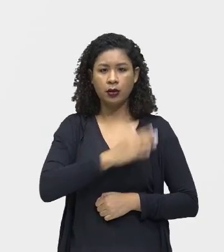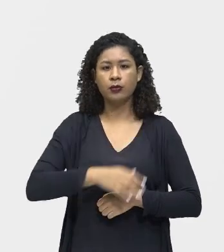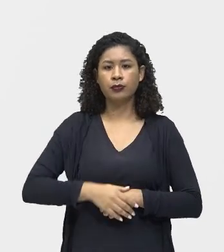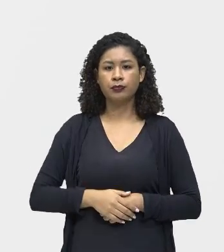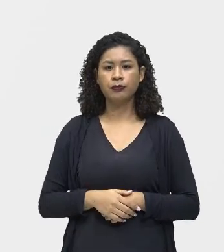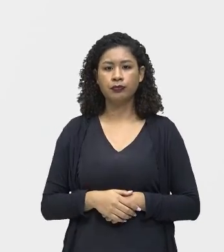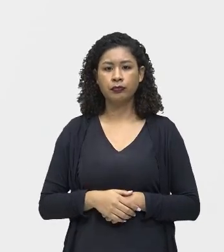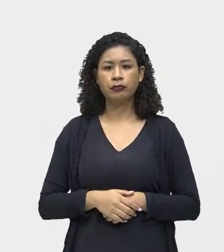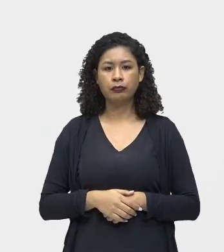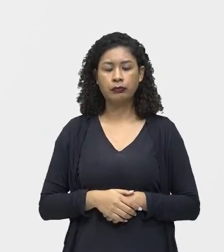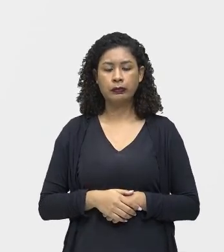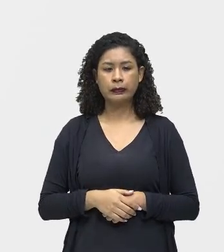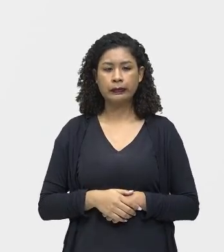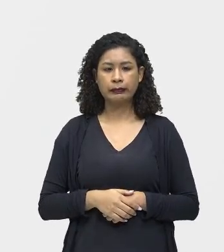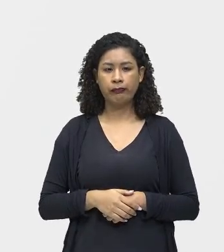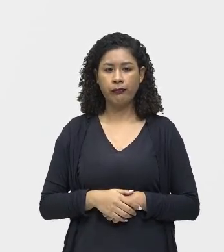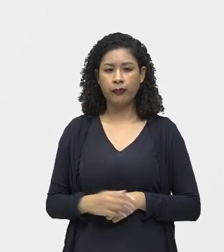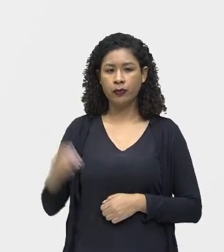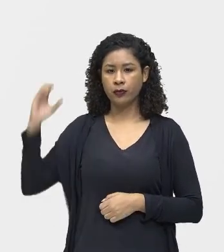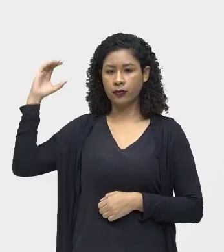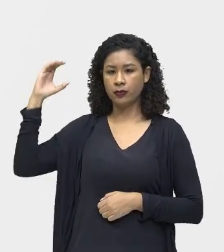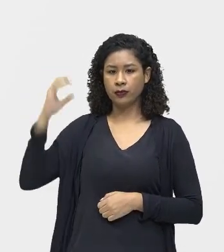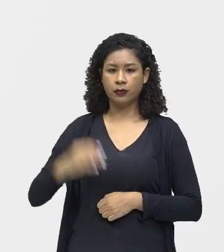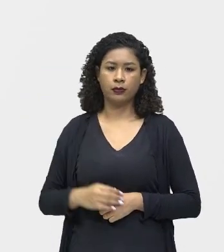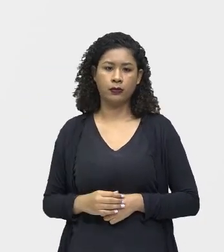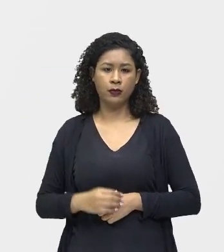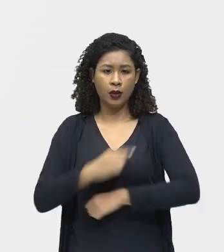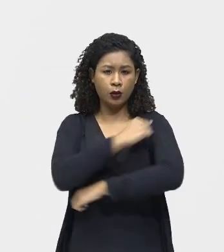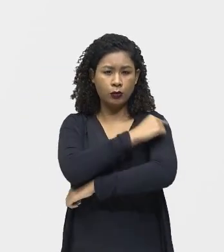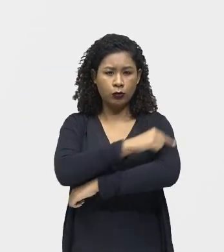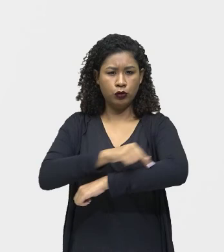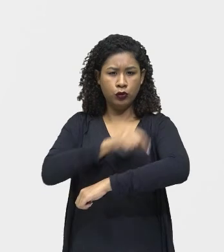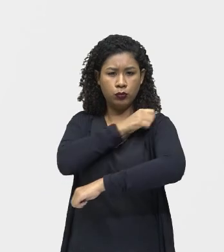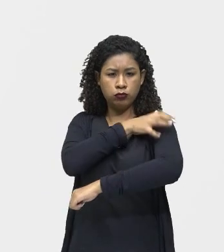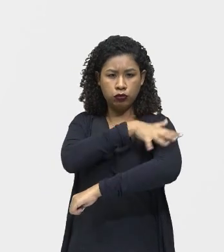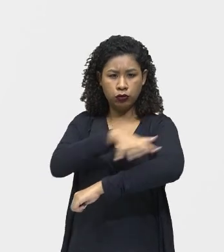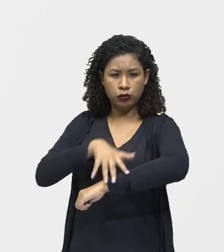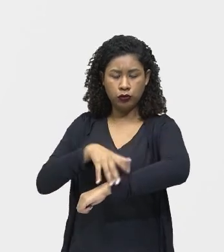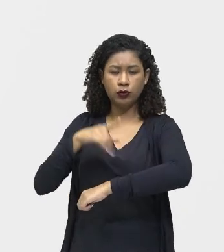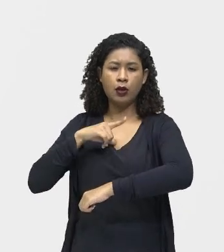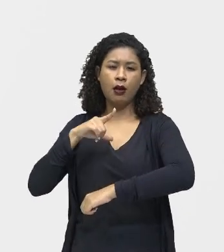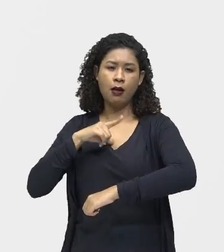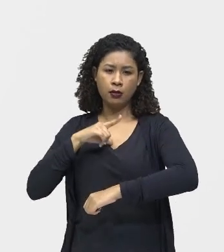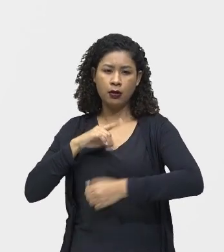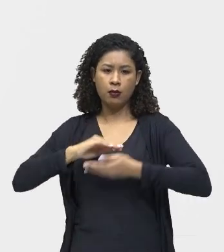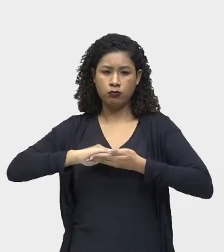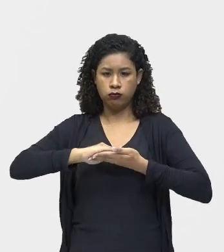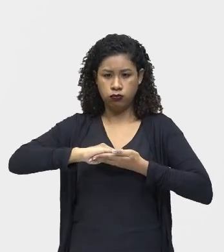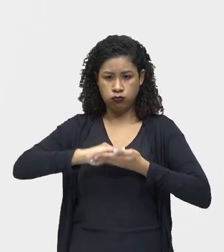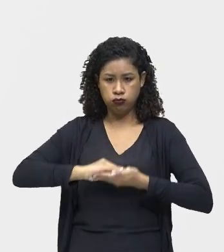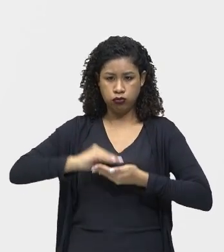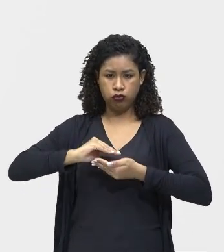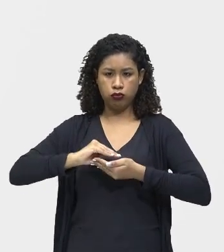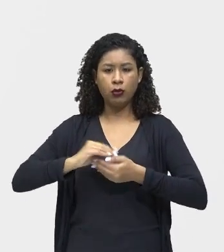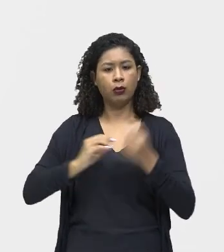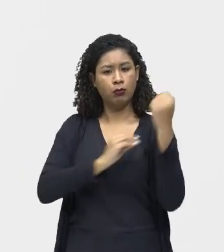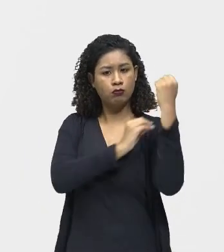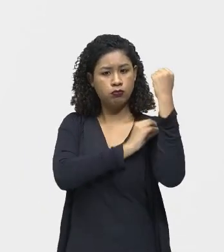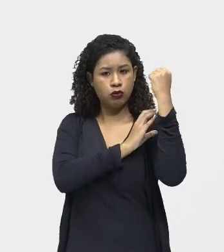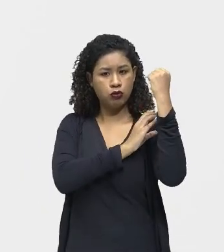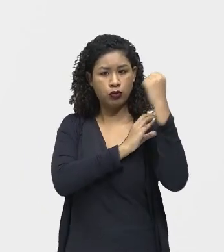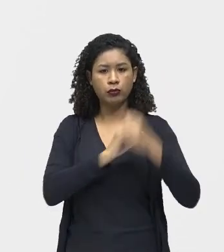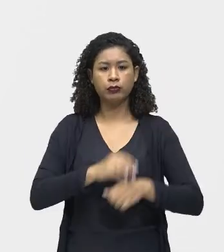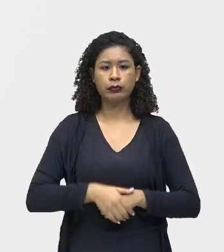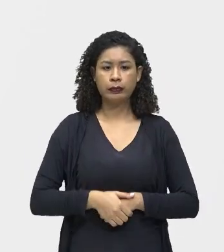dos pulmões. C, os vasos sanguíneos são compostos por músculos estriados. D, o sangue é o